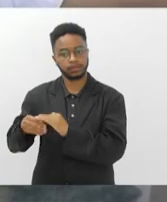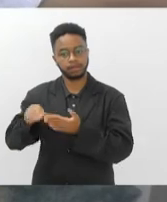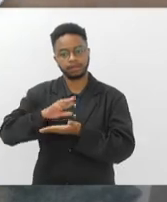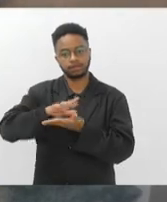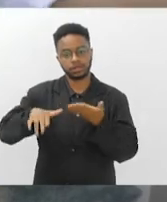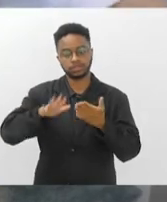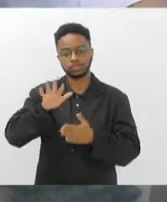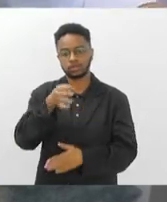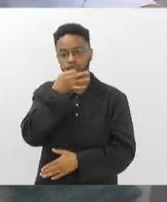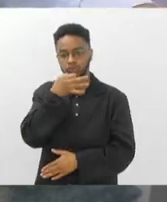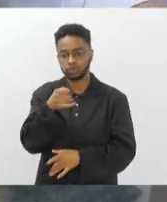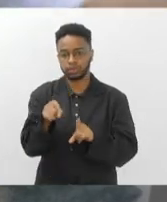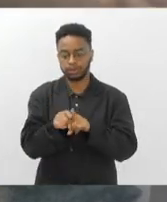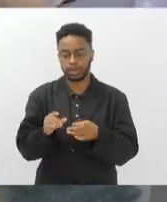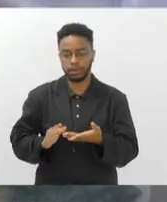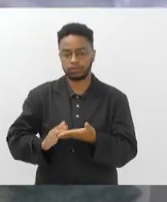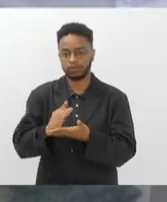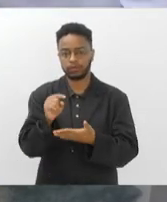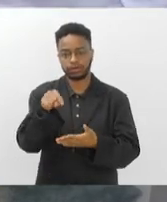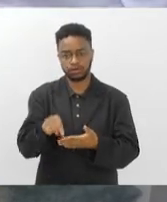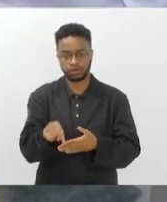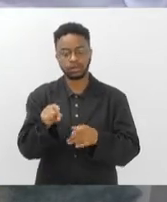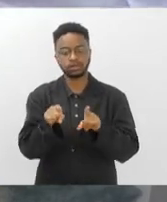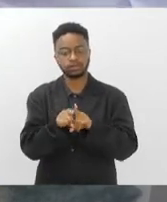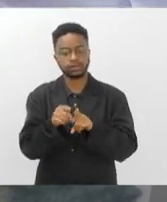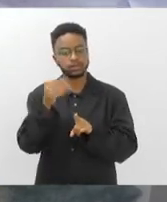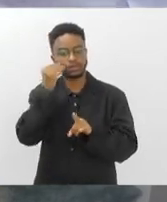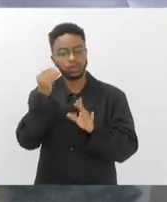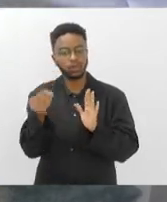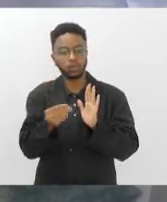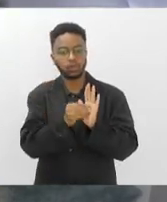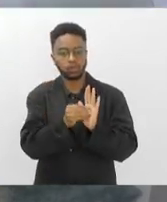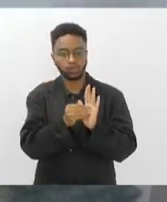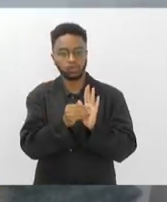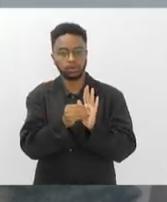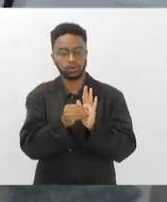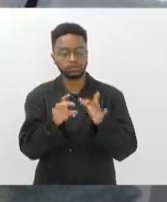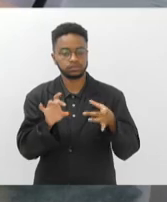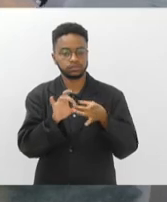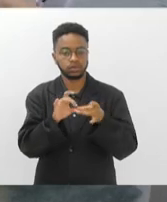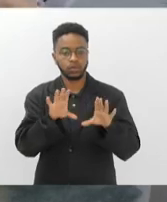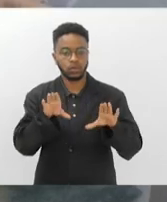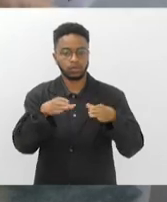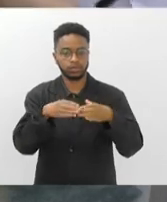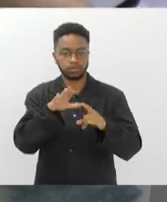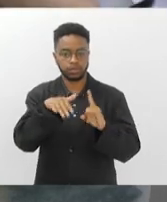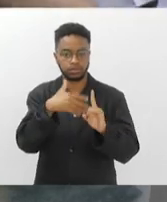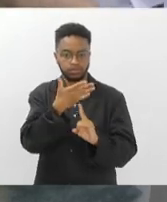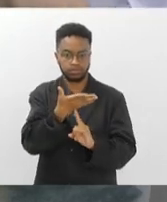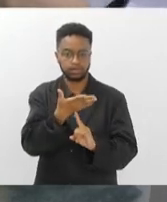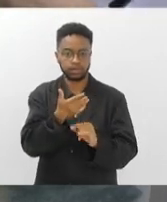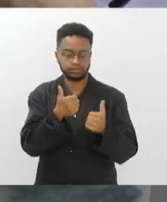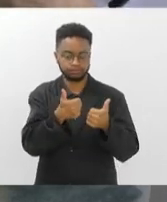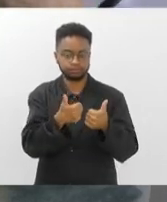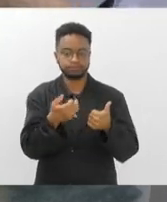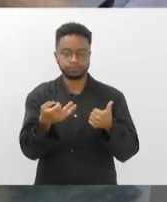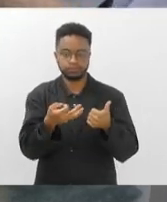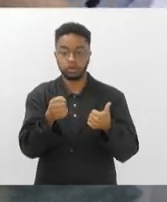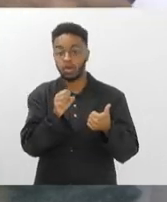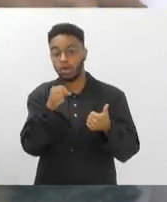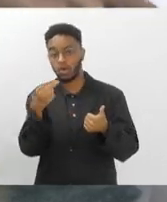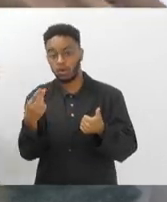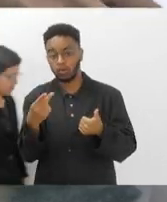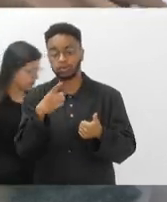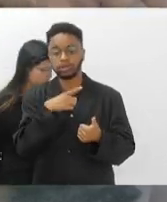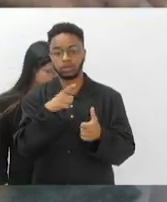sugeridas e aprovadas nessa audiência, a gente vai tentar colocar, por exemplo, na Comissão de Meio Ambiente. Perfeito, perfeito. Ou